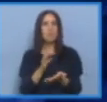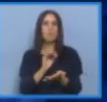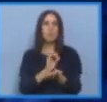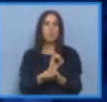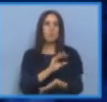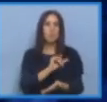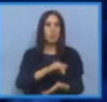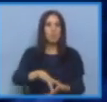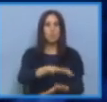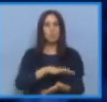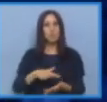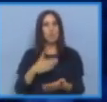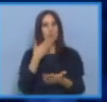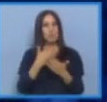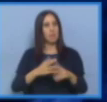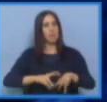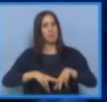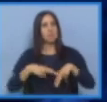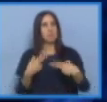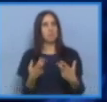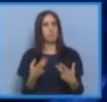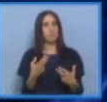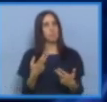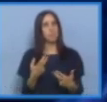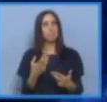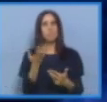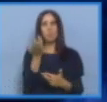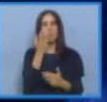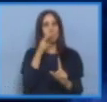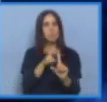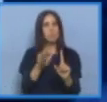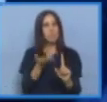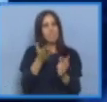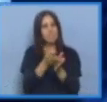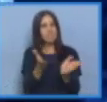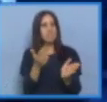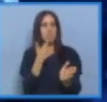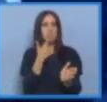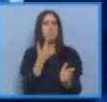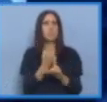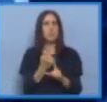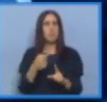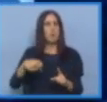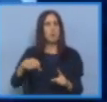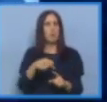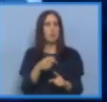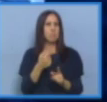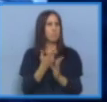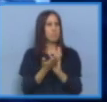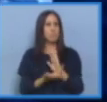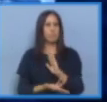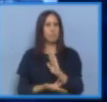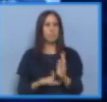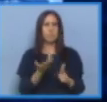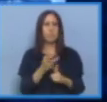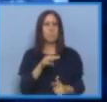Foz num contexto de enriquecimento de uma visão mais cultural, mais expansiva, digamos assim, porque há muitas correntes lá, sobretudo a questão